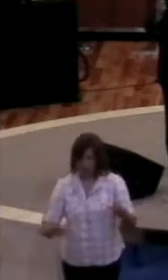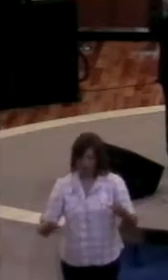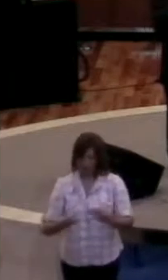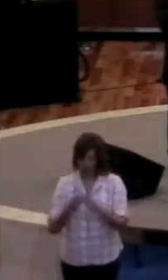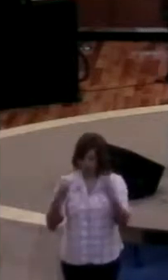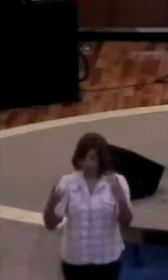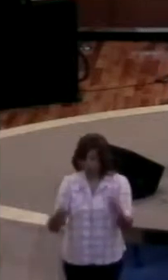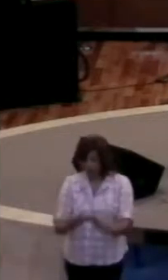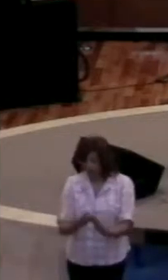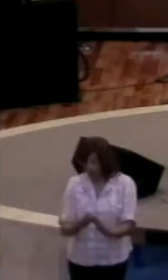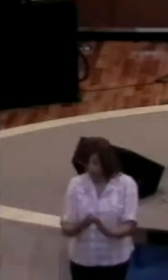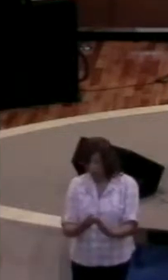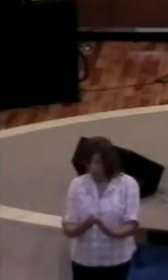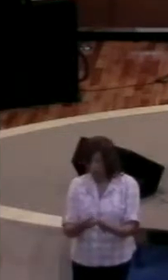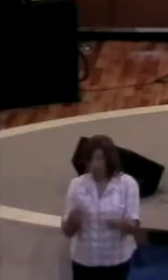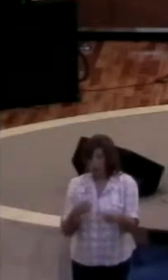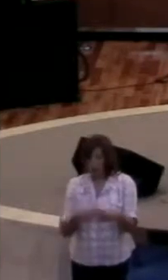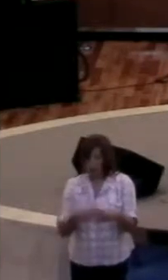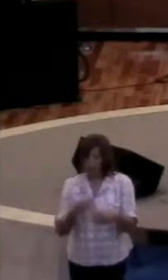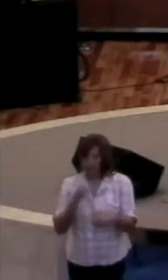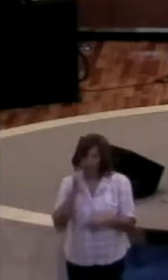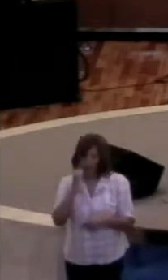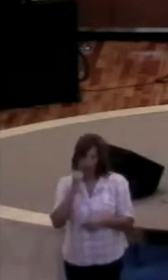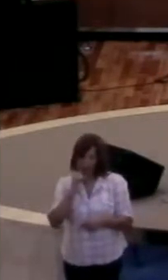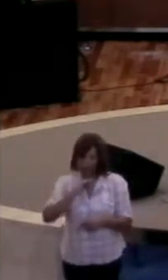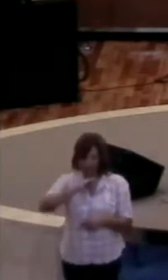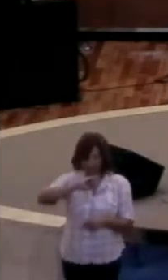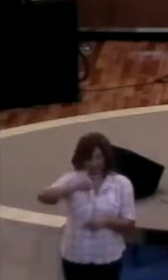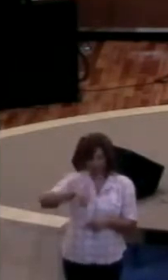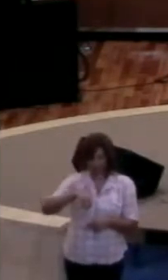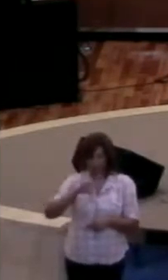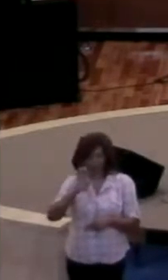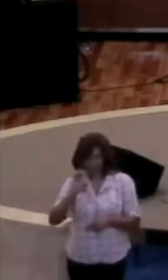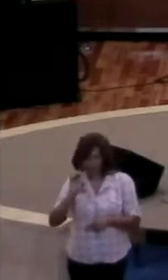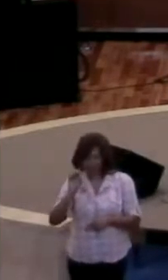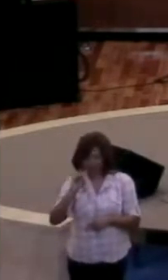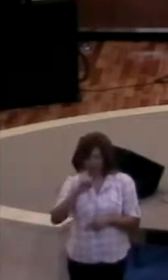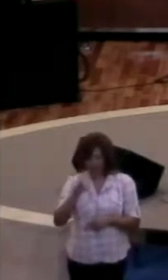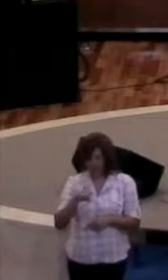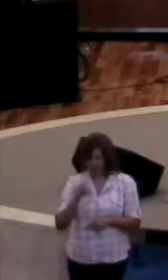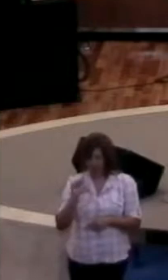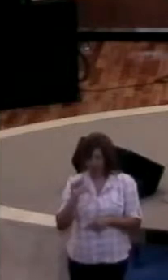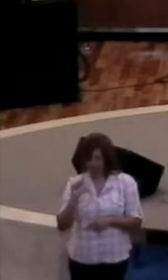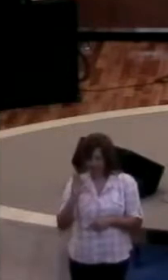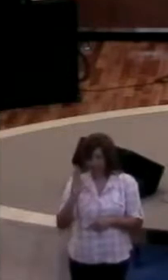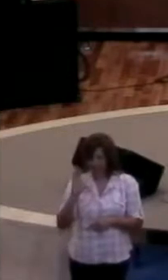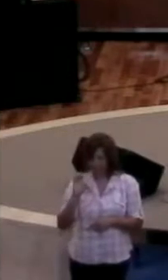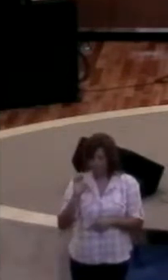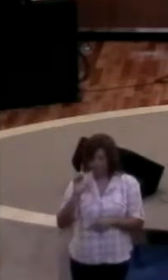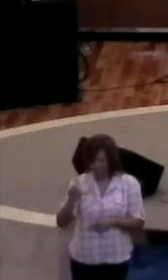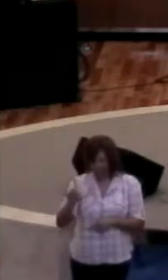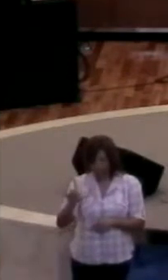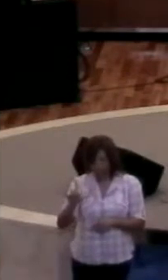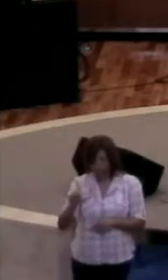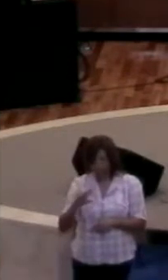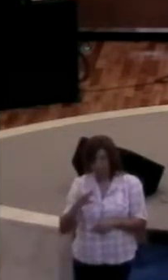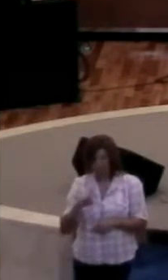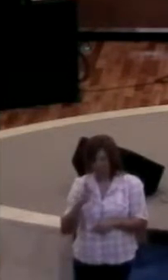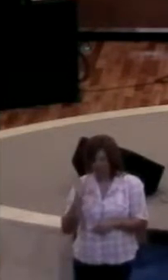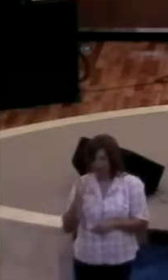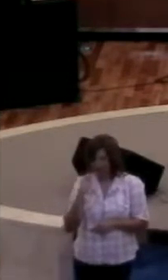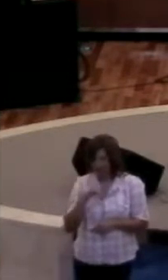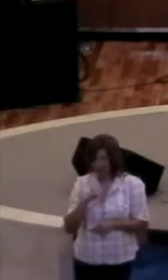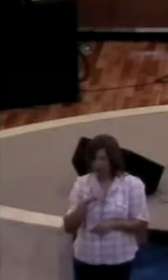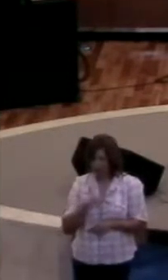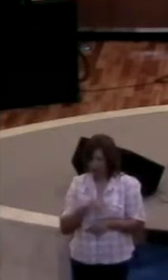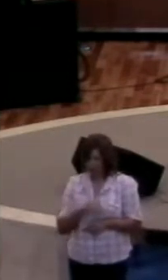a notícia chega ao ouvido de uma mulher, Jezabel. E ela fala assim: volta lá e diz para o profeta que amanhã